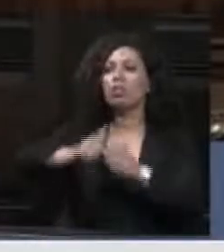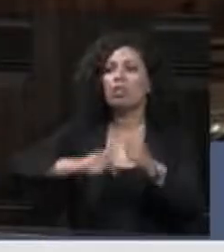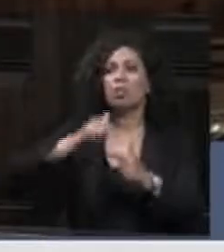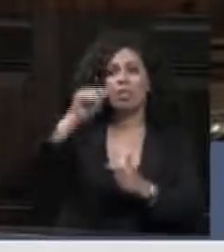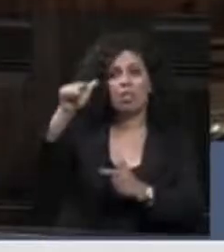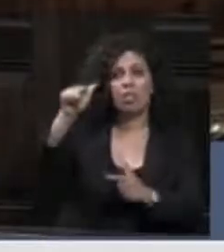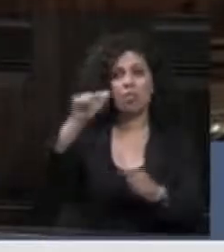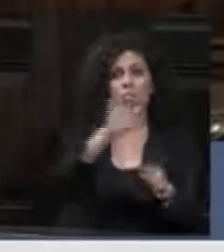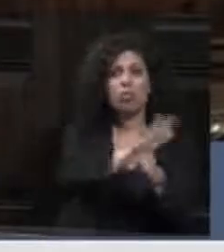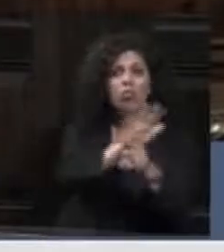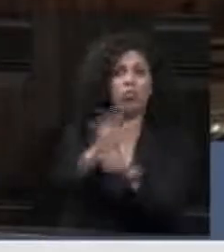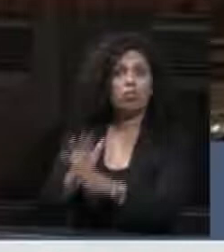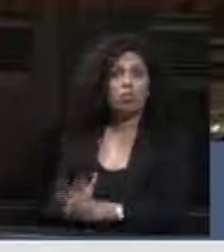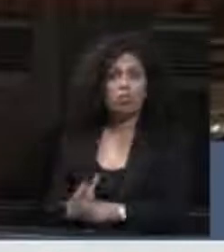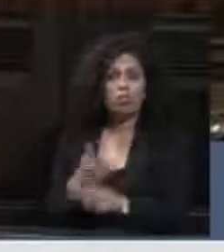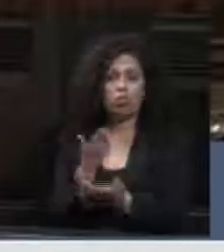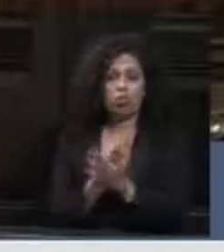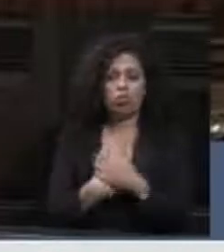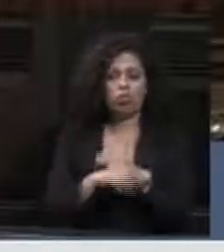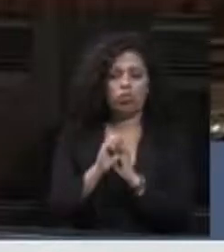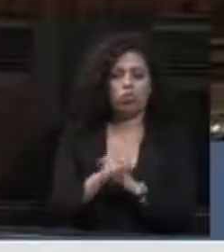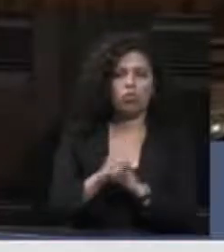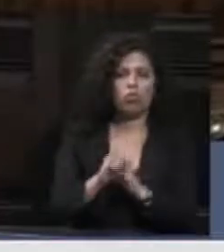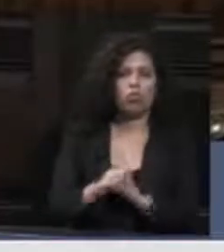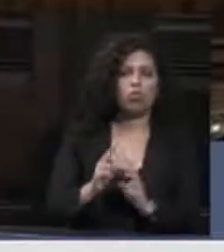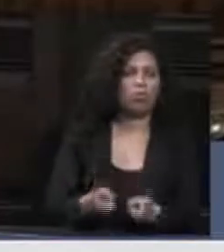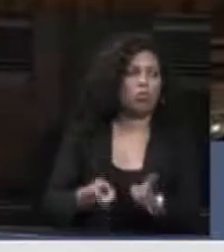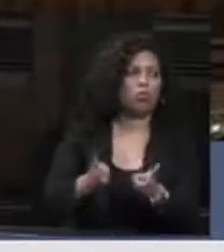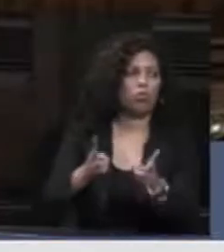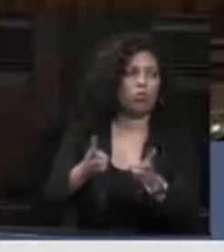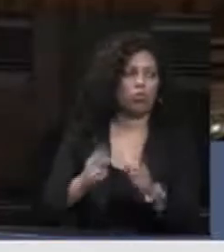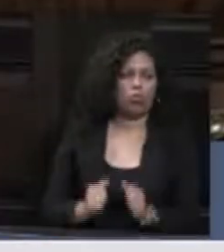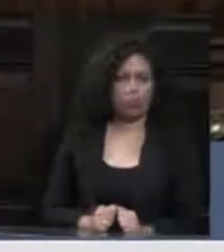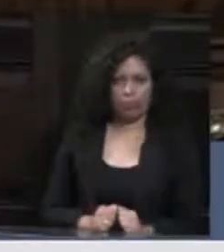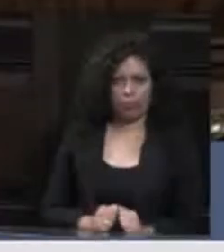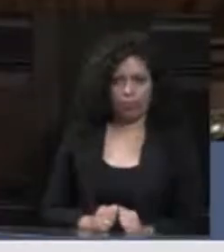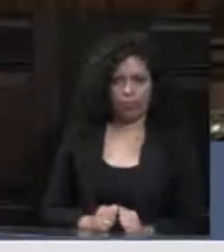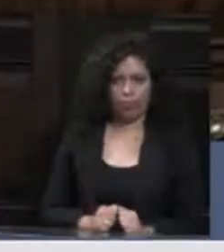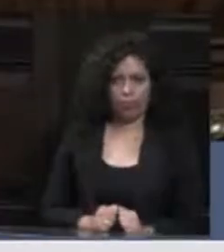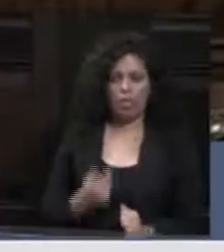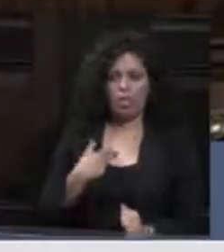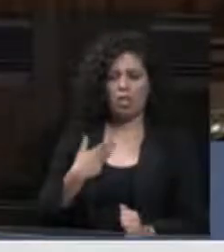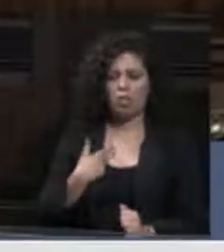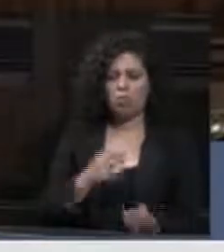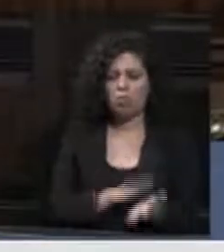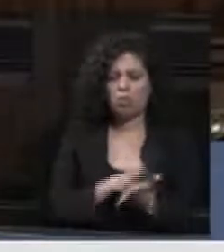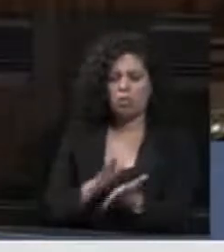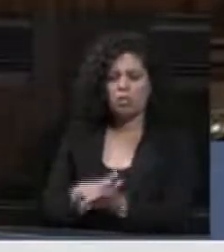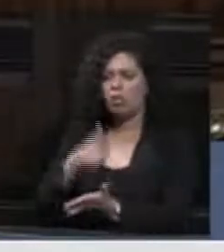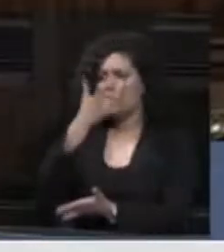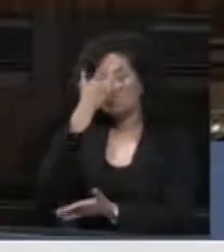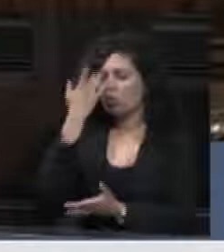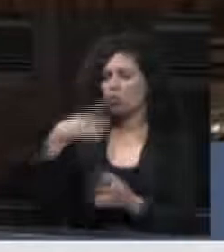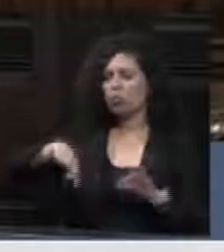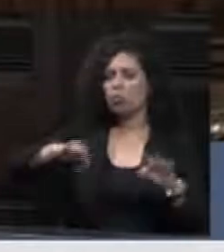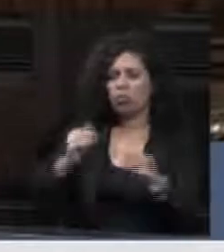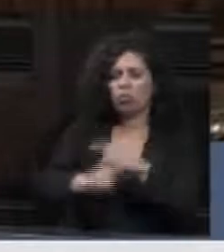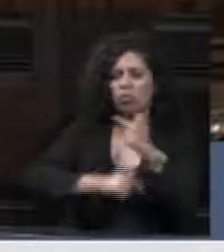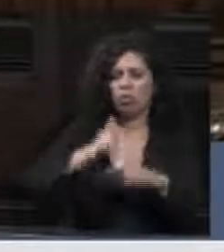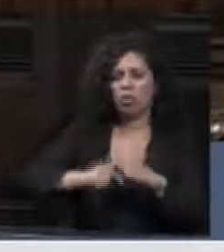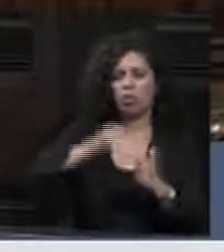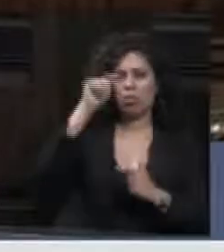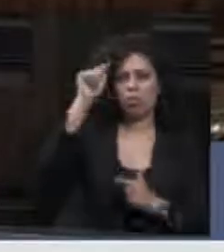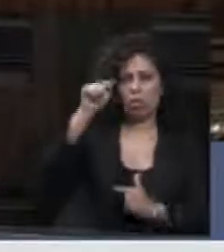aqui saudar o seu diretor, professor Marcelo, em nome de quem saúdo toda a equipe de professores e